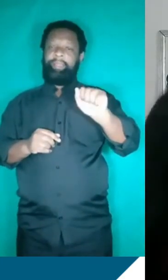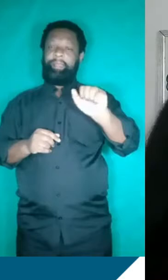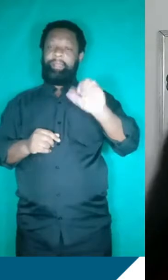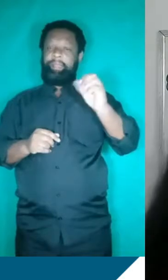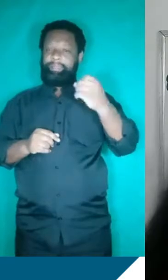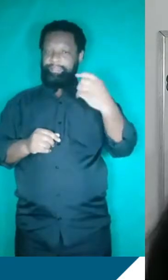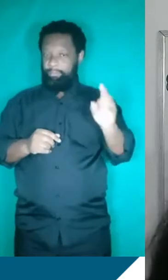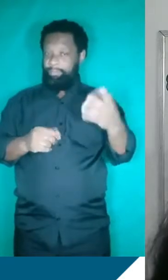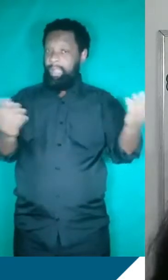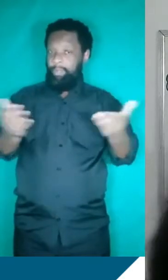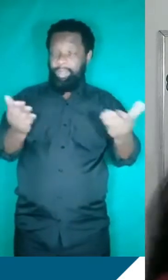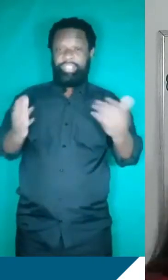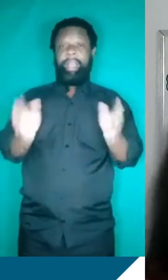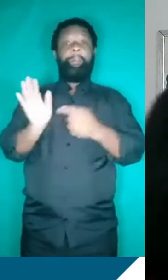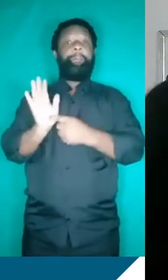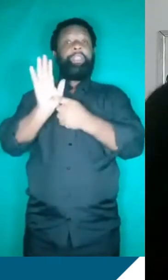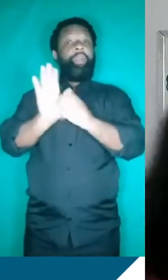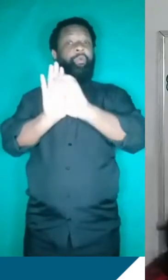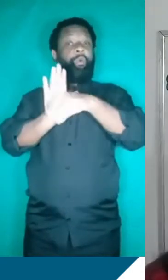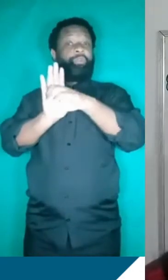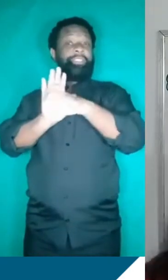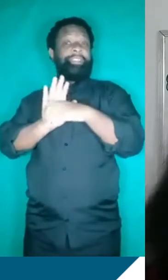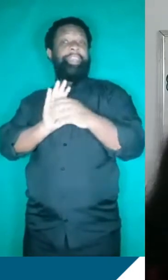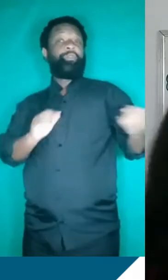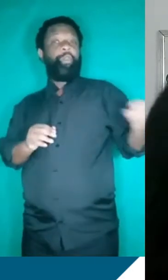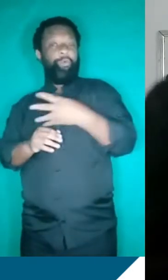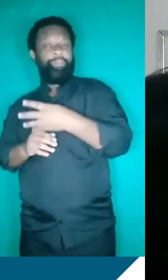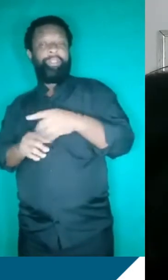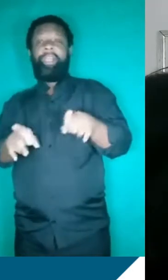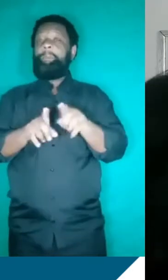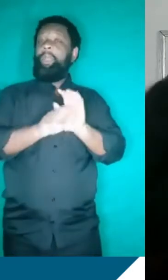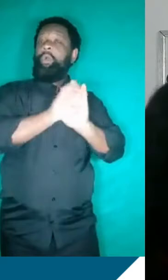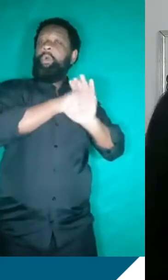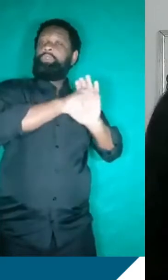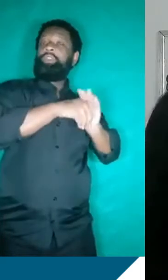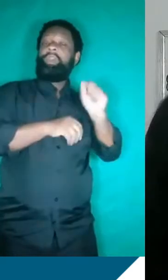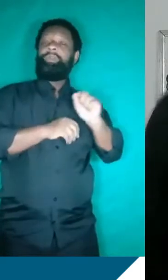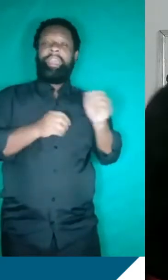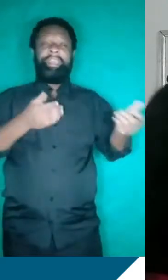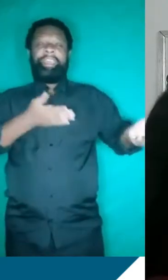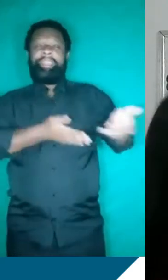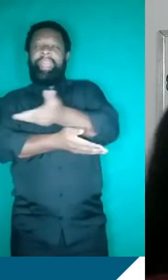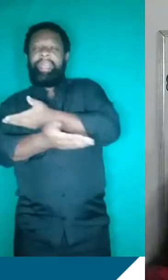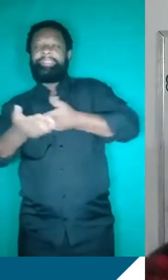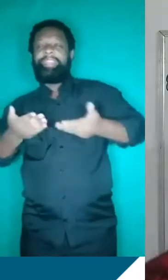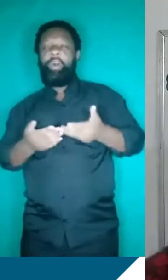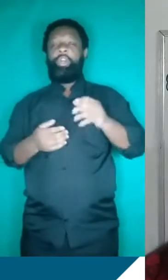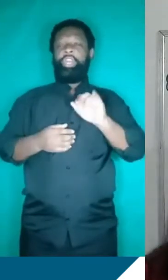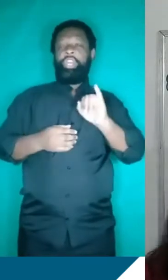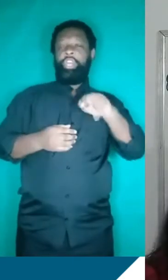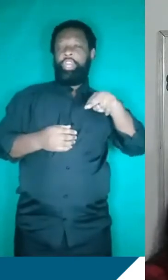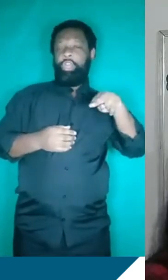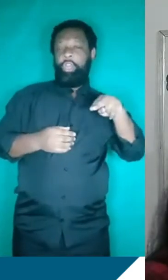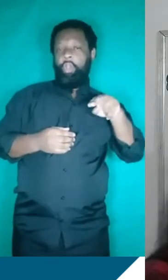queria aproveitar para apresentar esse conceito novo para vocês e também o conceito do que é uma interação